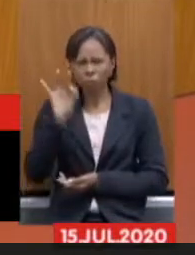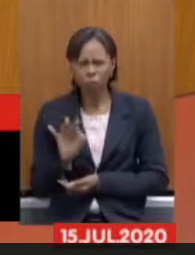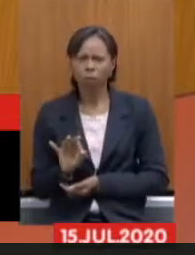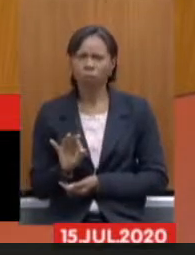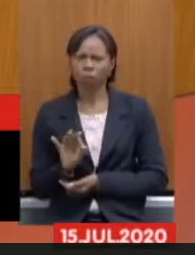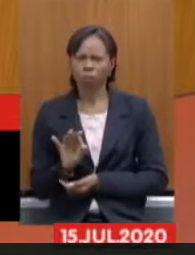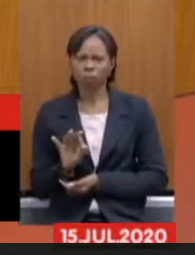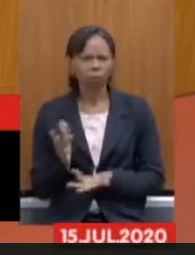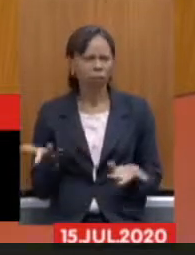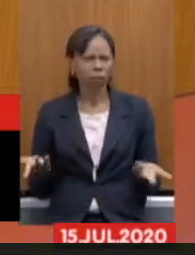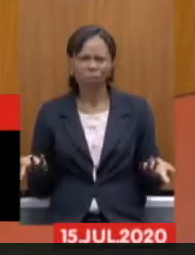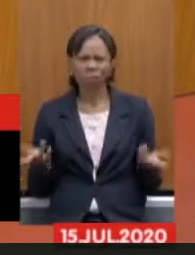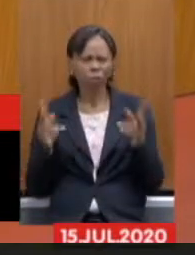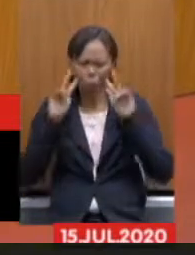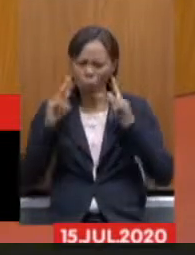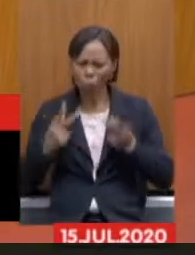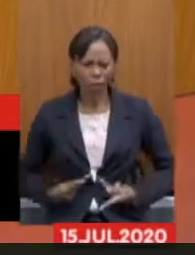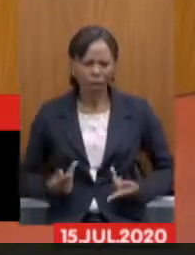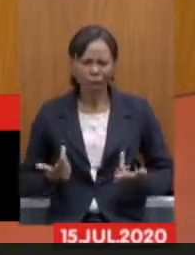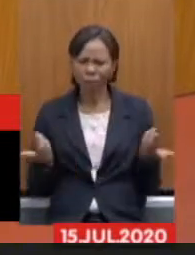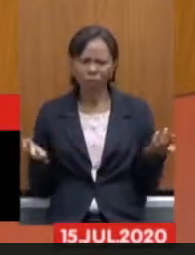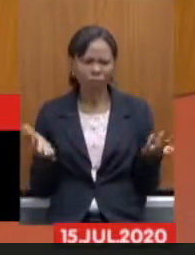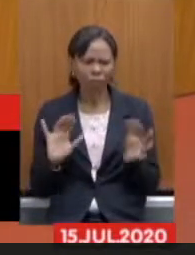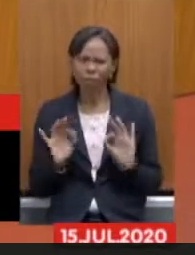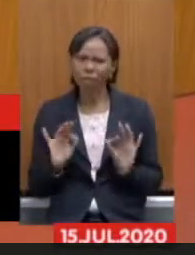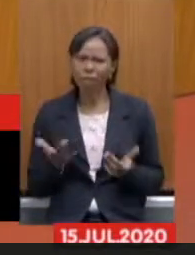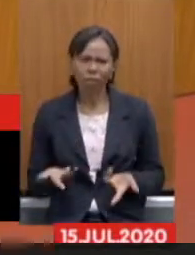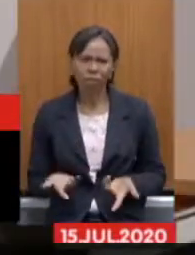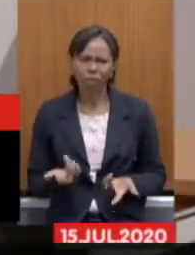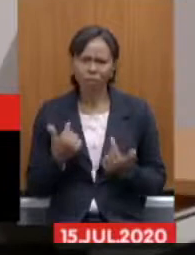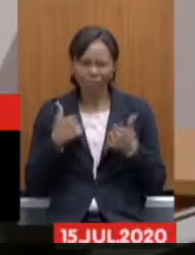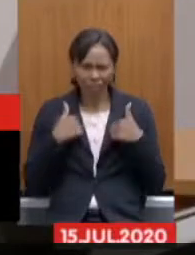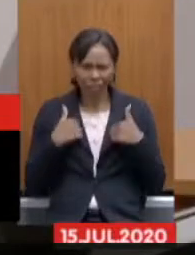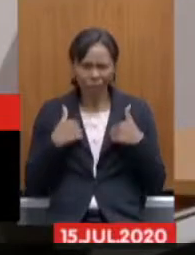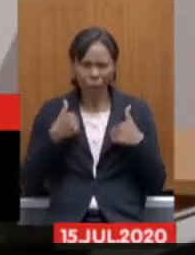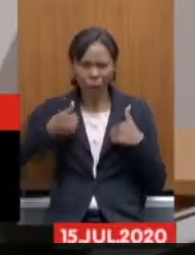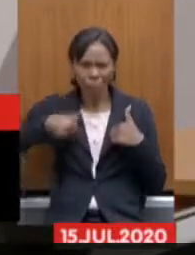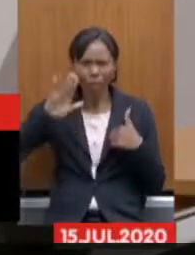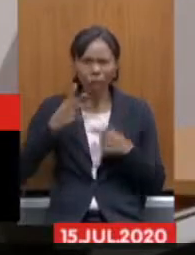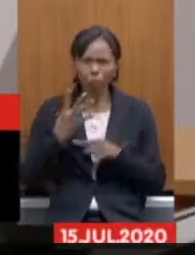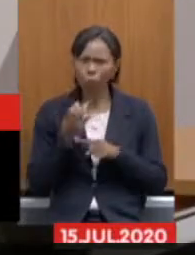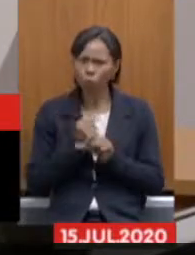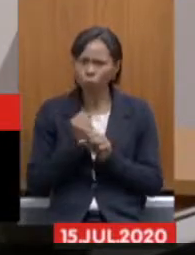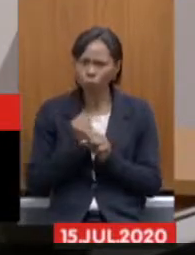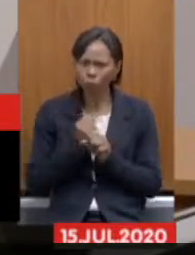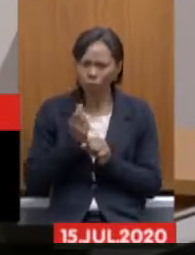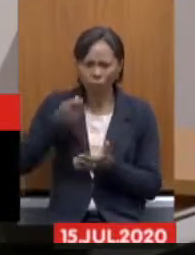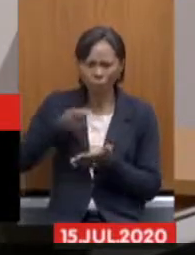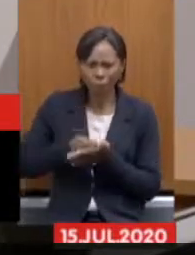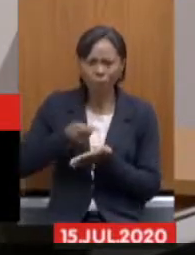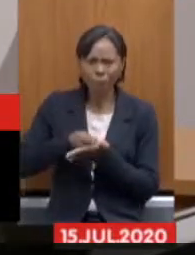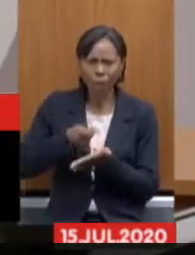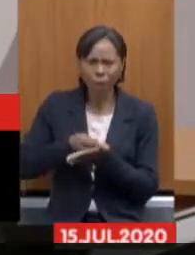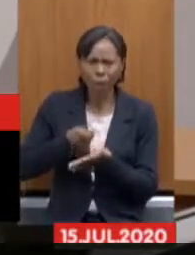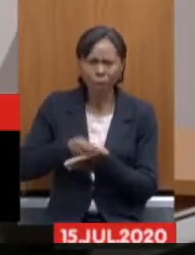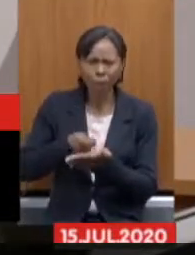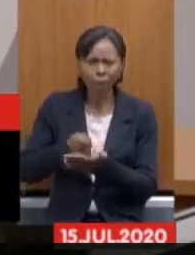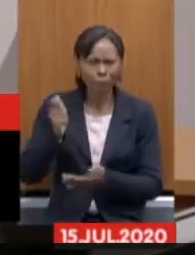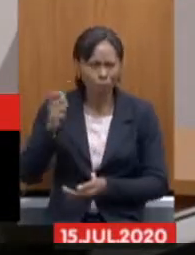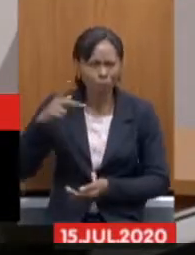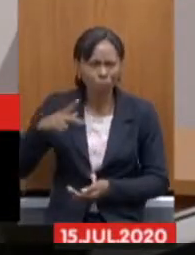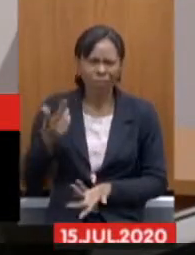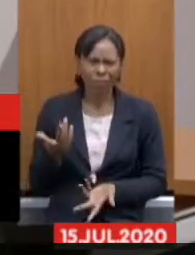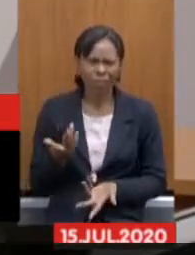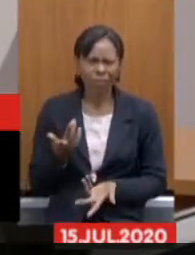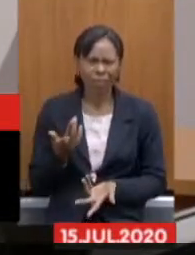desumano em casa ele aqui na minha condição eu preciso aí mais quatro anos para aposentar quatro cinco anos vou ter que